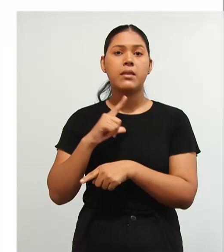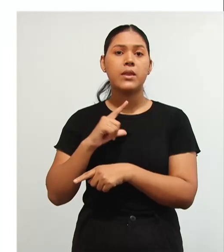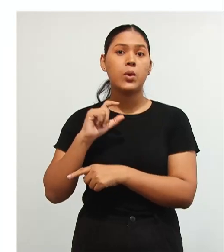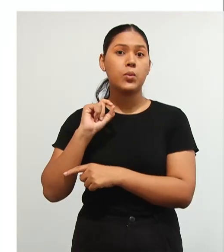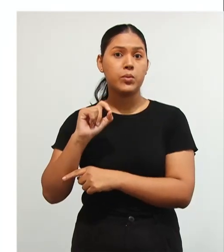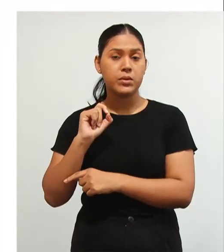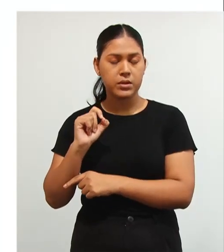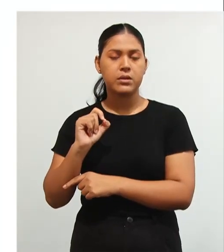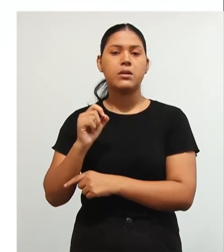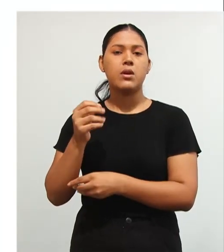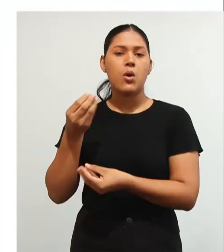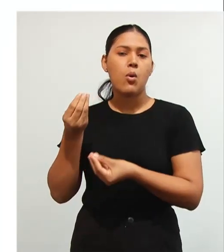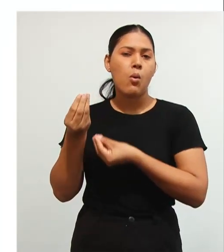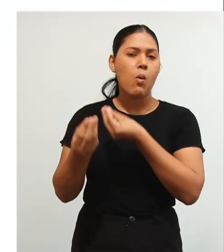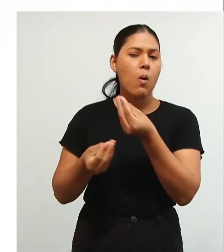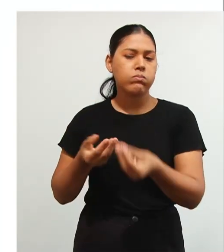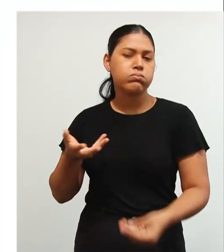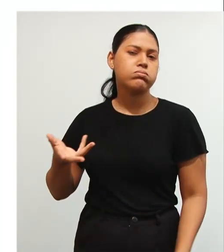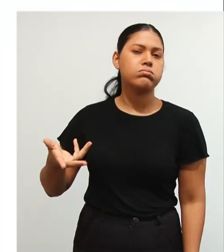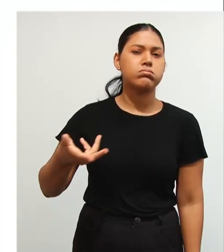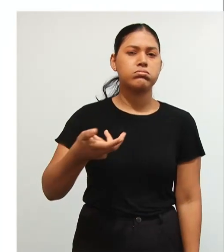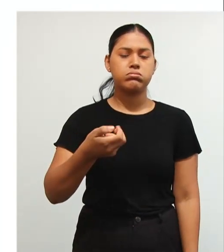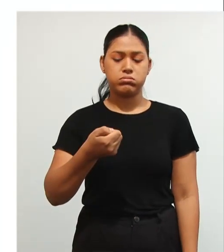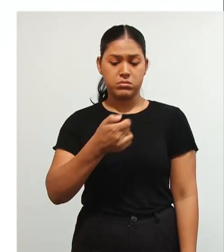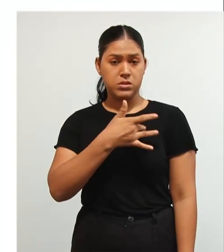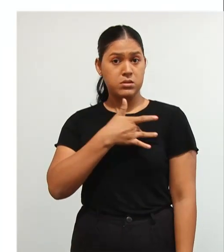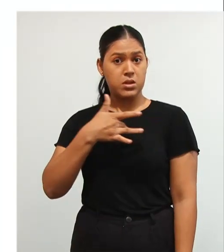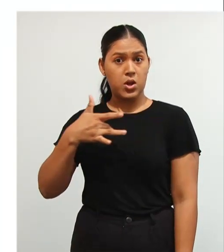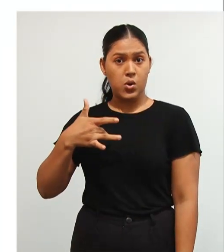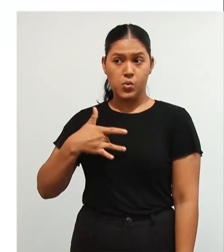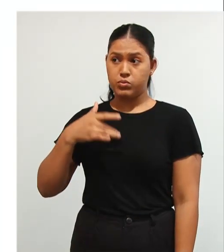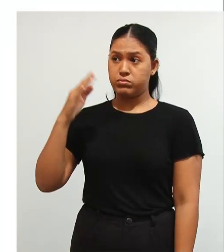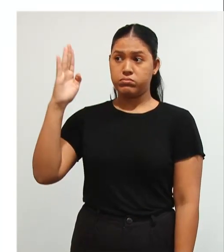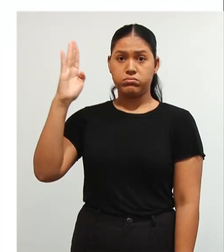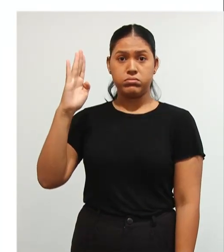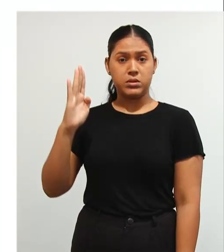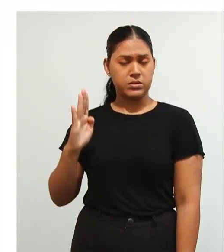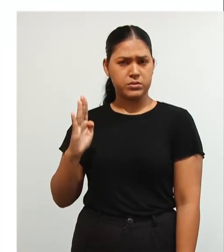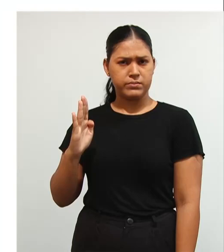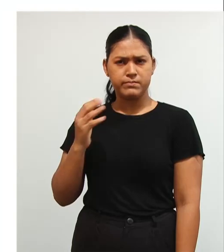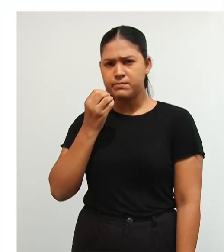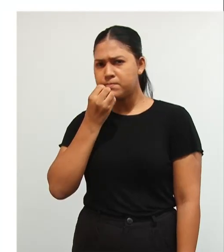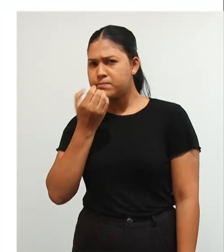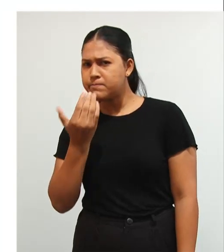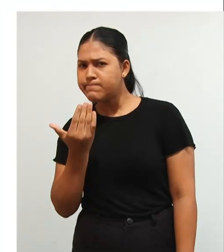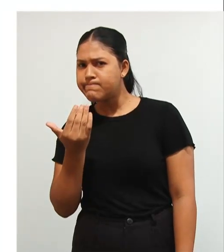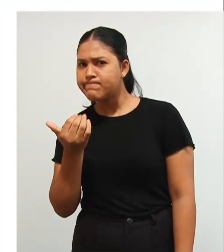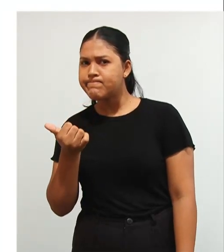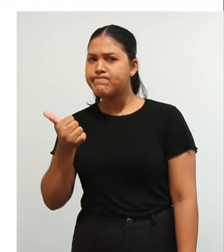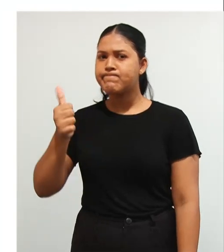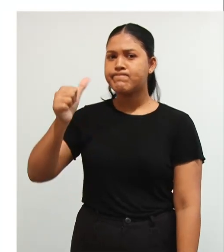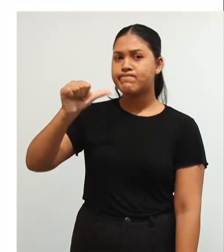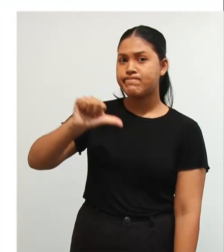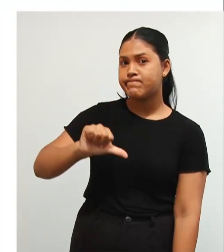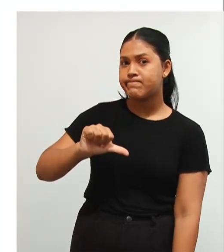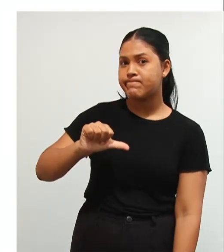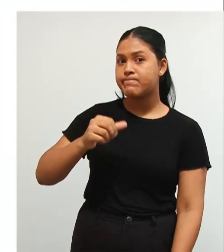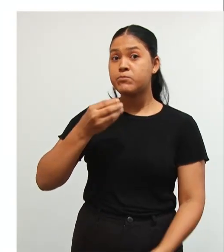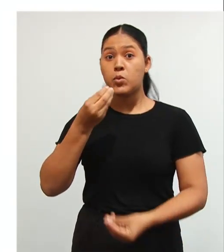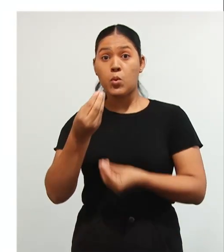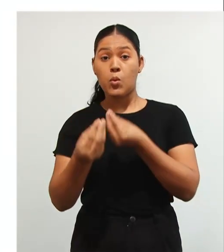recebido. Como está a nossa saúde pública, né? A qualidade desse serviço público? Como está a